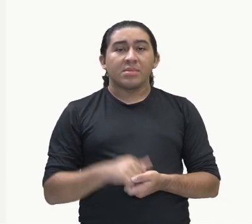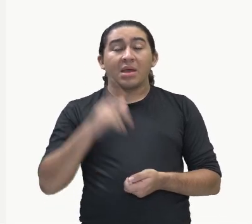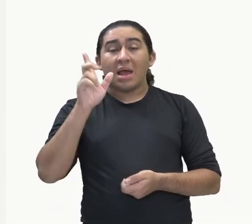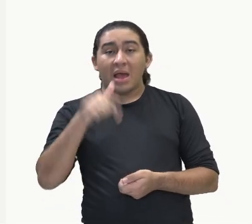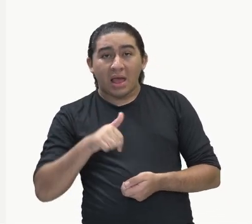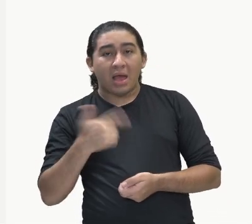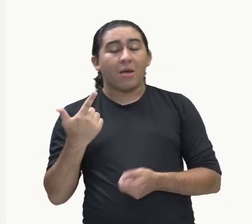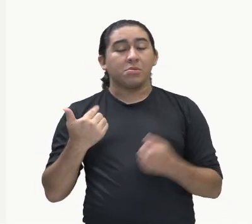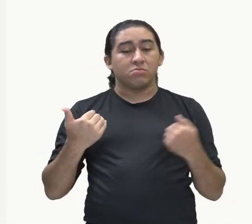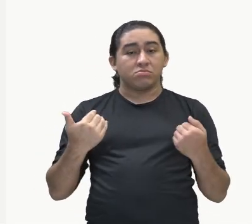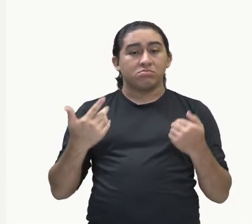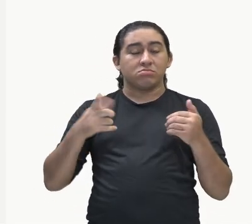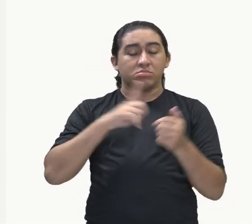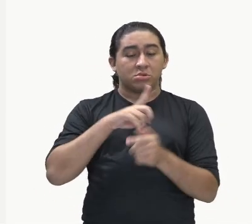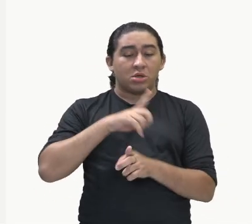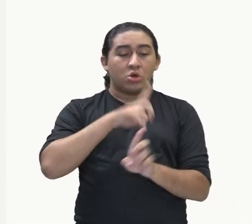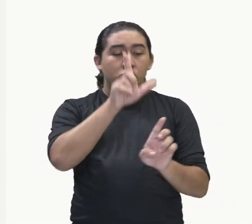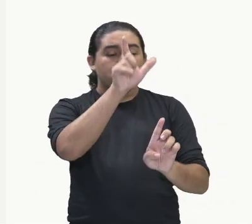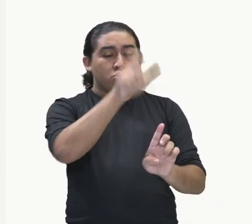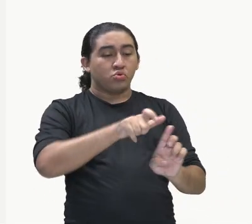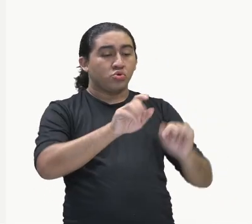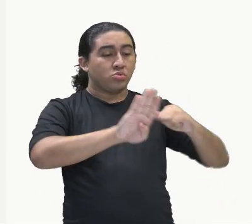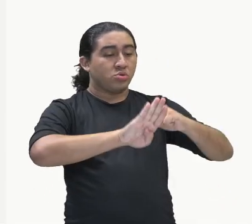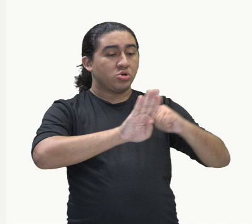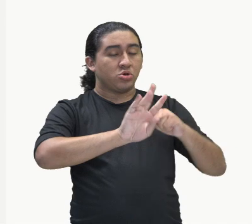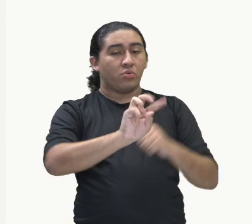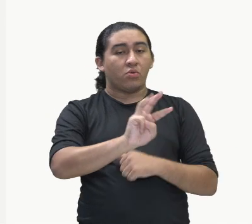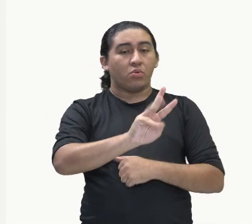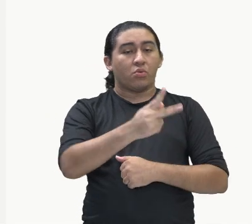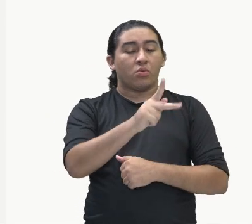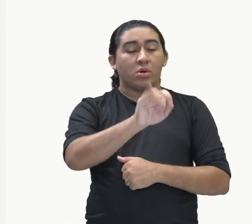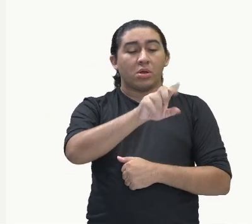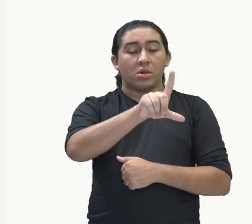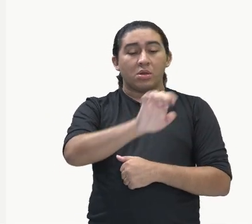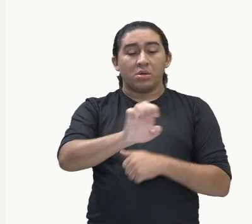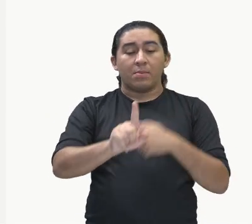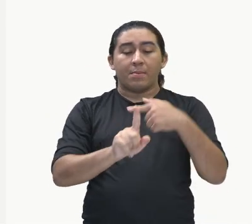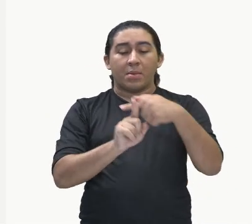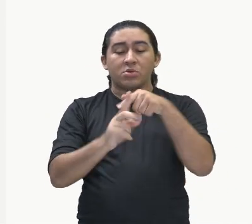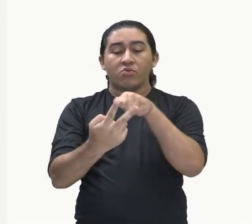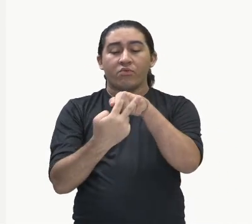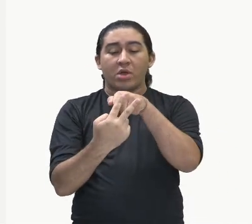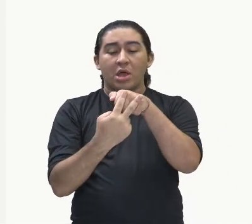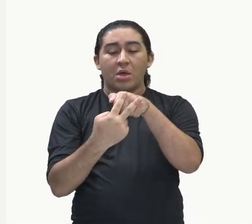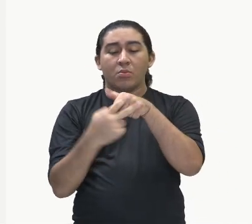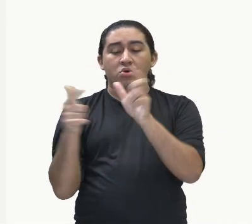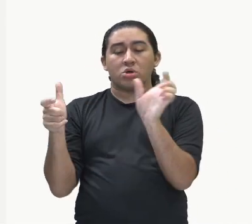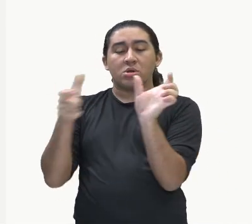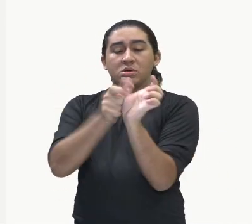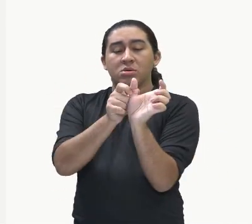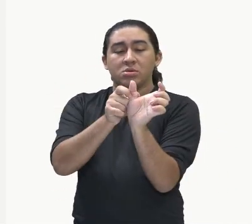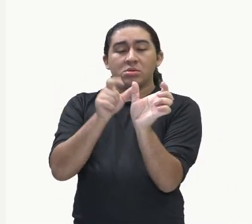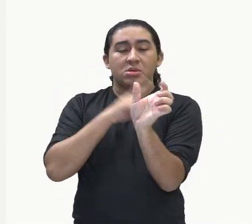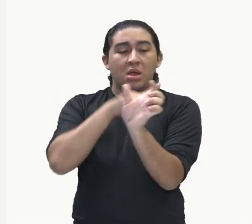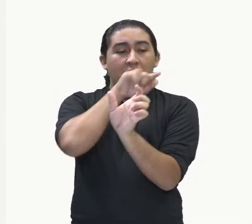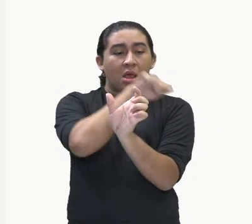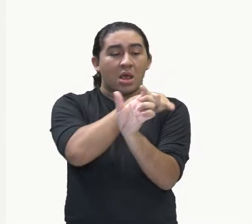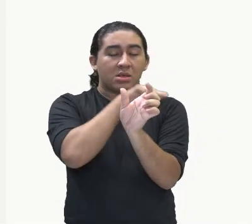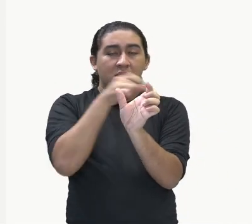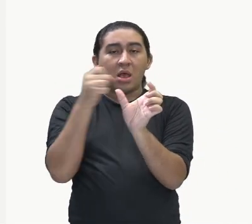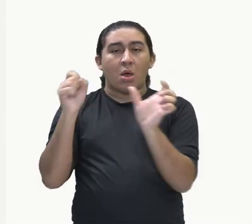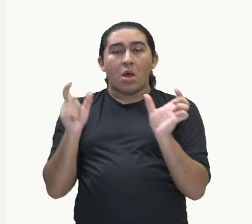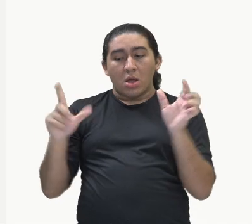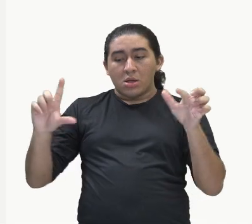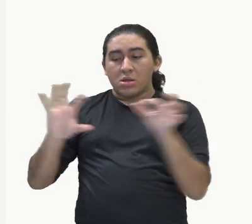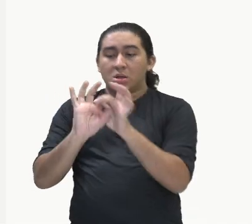o substantivo whale, certo? Aí eu tenho um verbo de ligação que vai ligar esse sujeito a uma qualidade